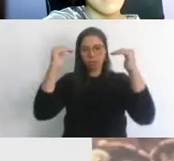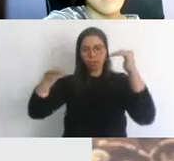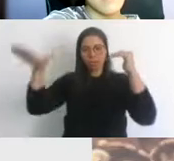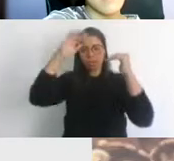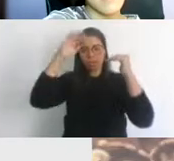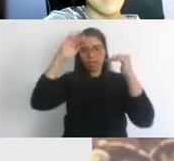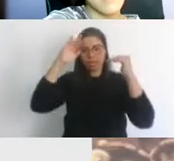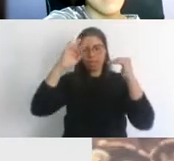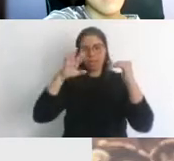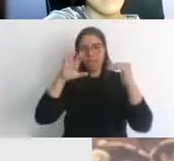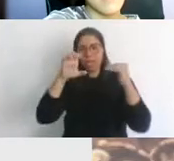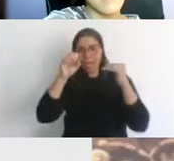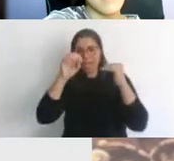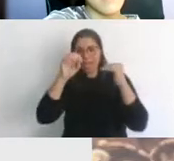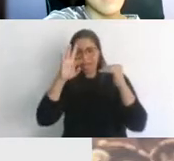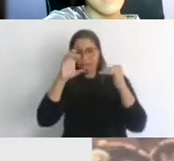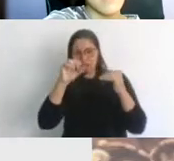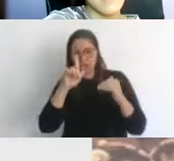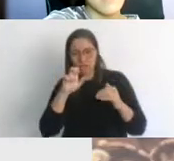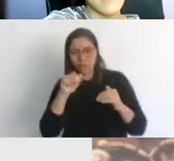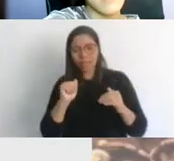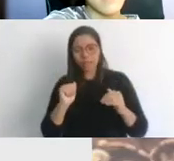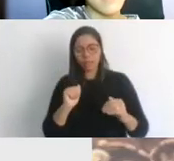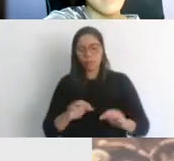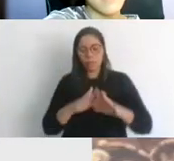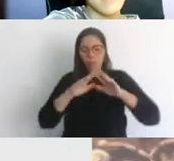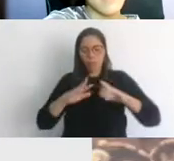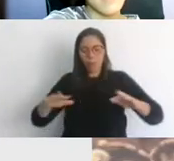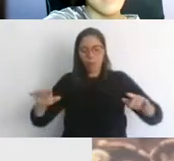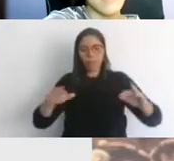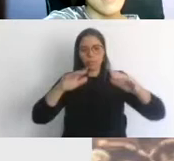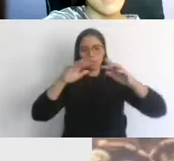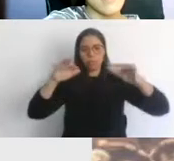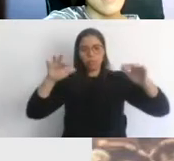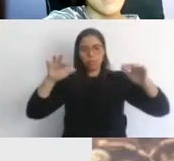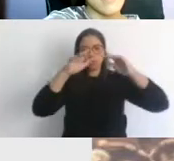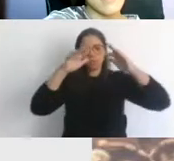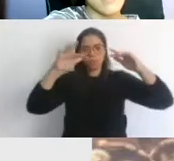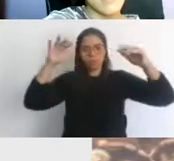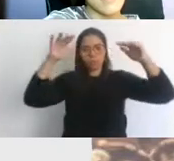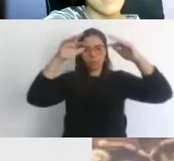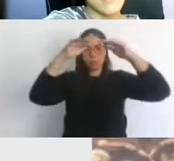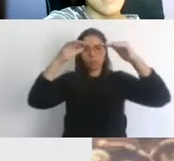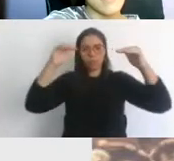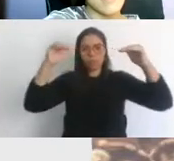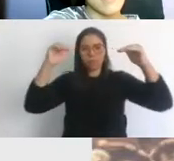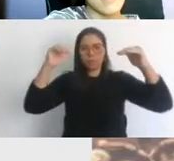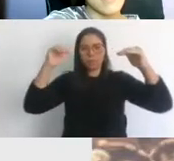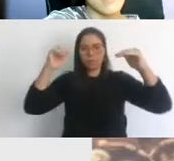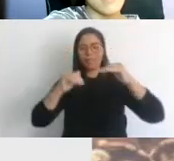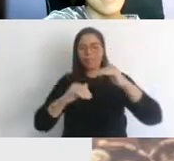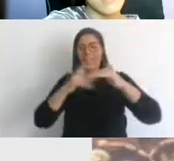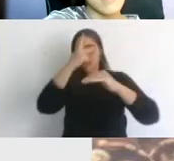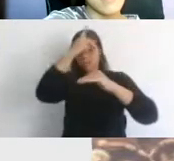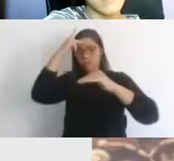tá esse estoque nesse estoque quando a maré enche o mar também enche dentro do Mercado Modelo no subsolo